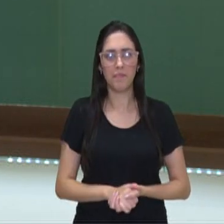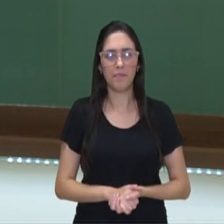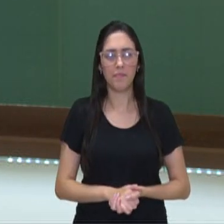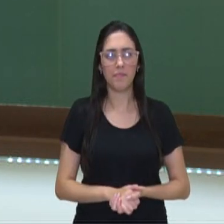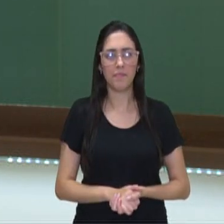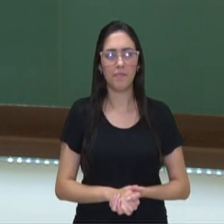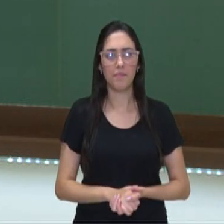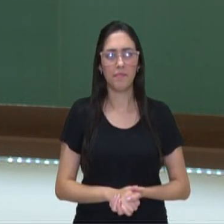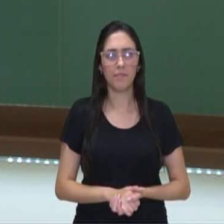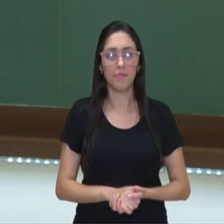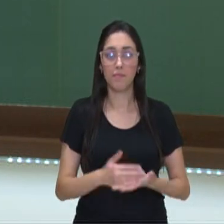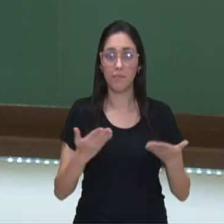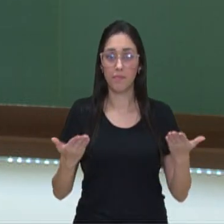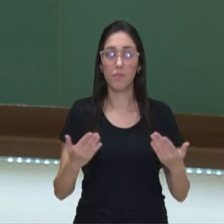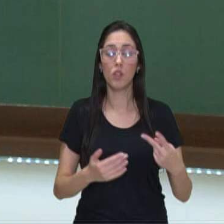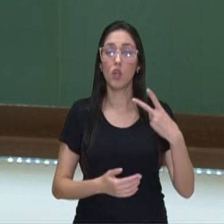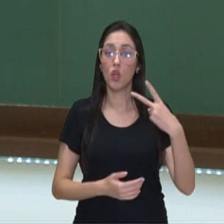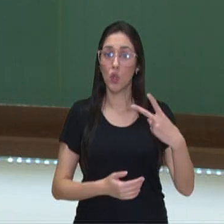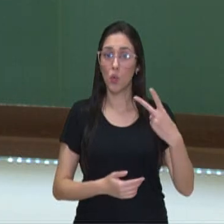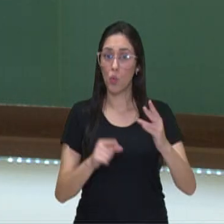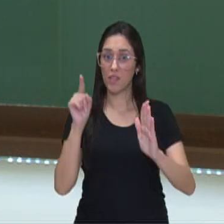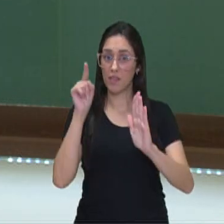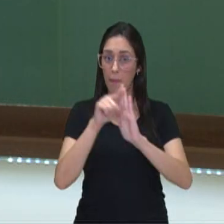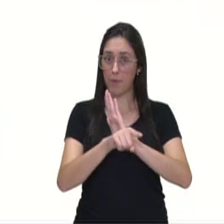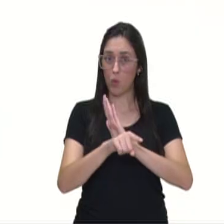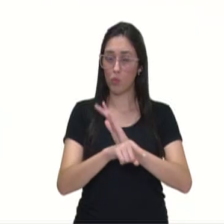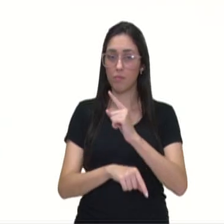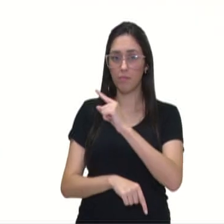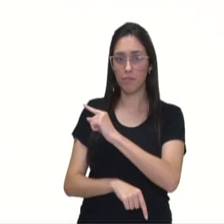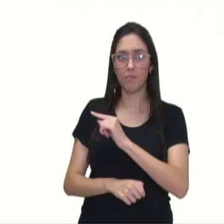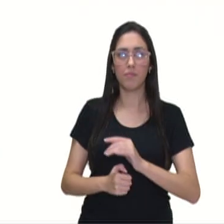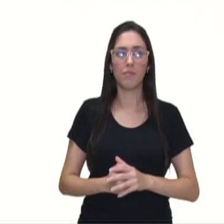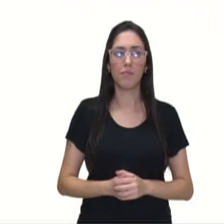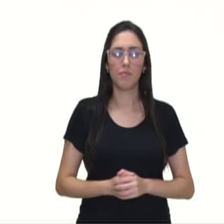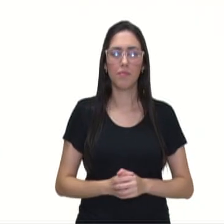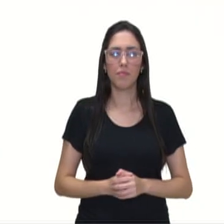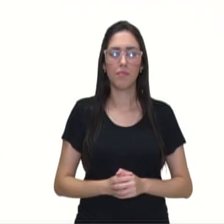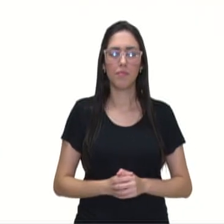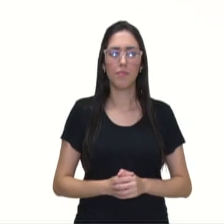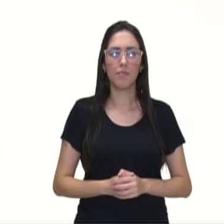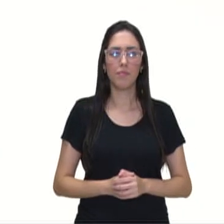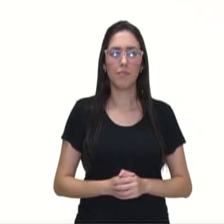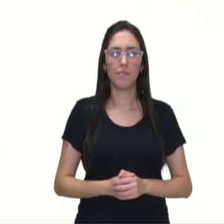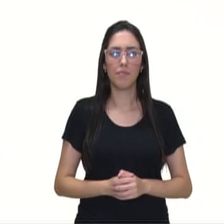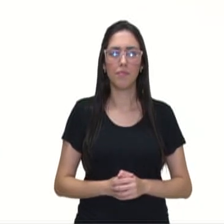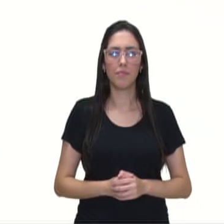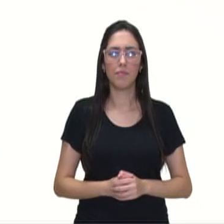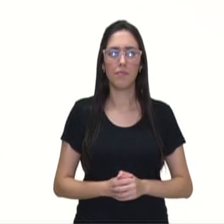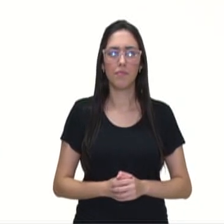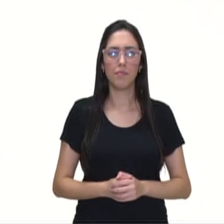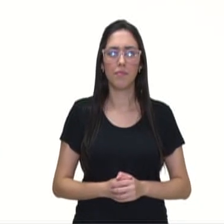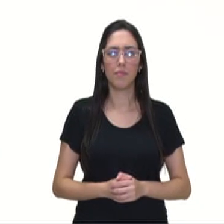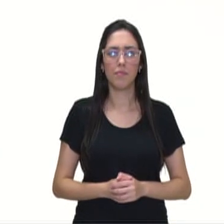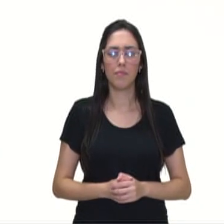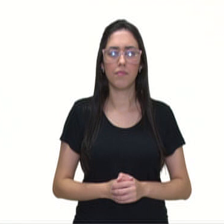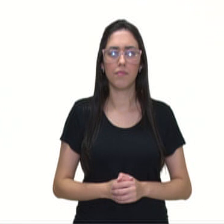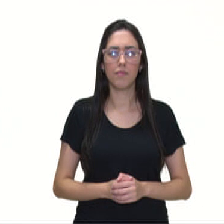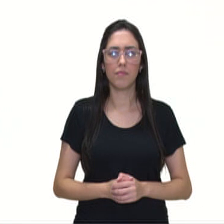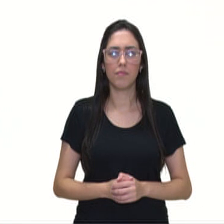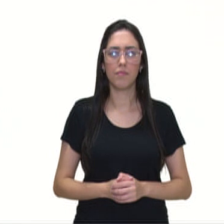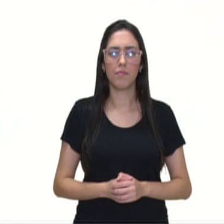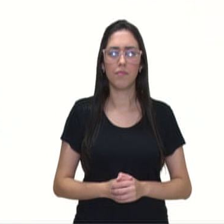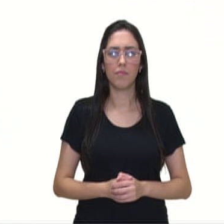Então, nós temos aqui duas perguntas para vocês. What is the first factor that resulted in the status